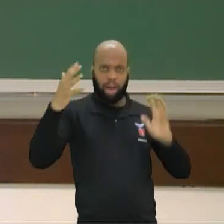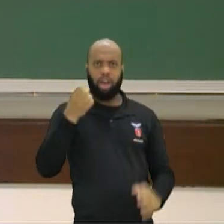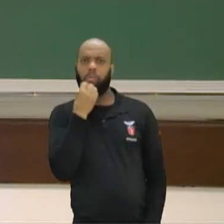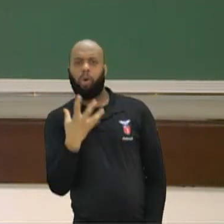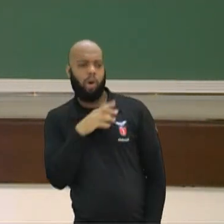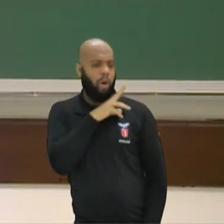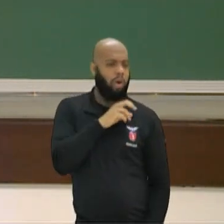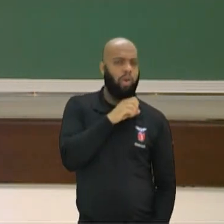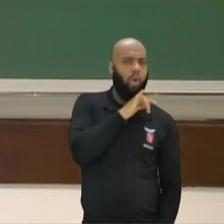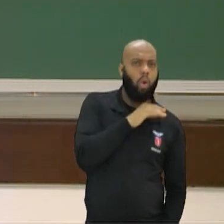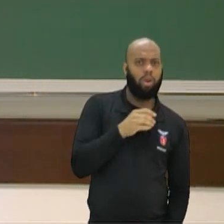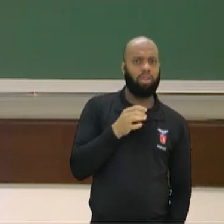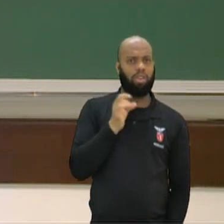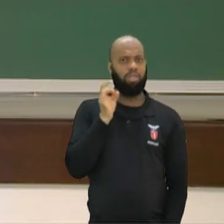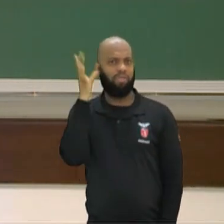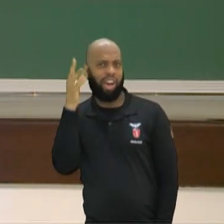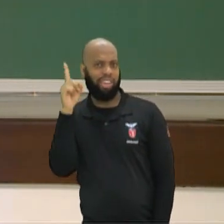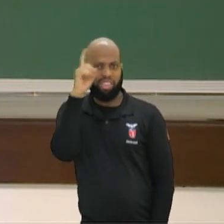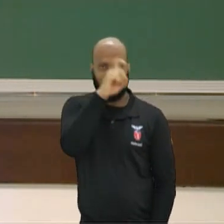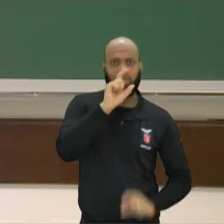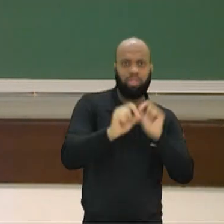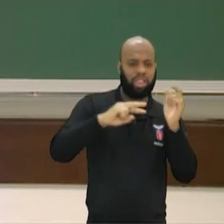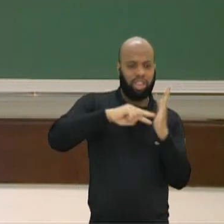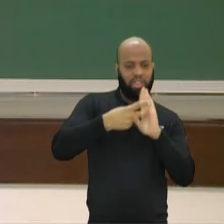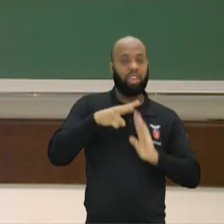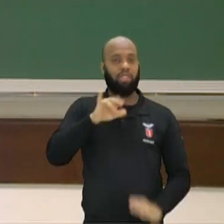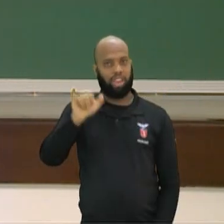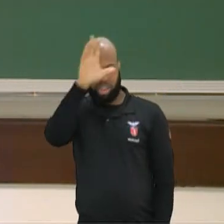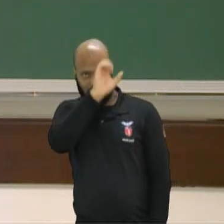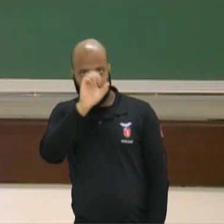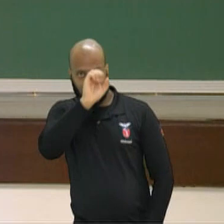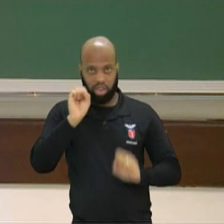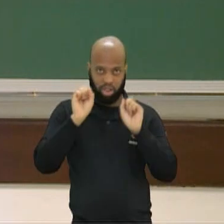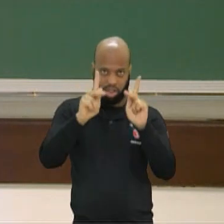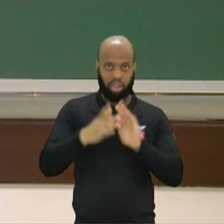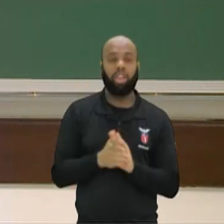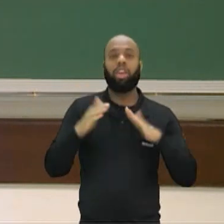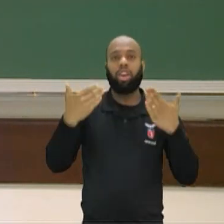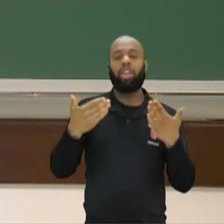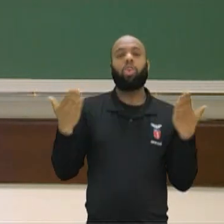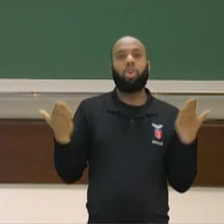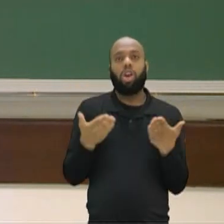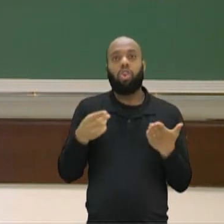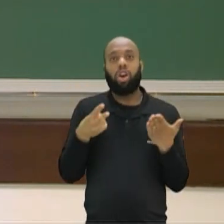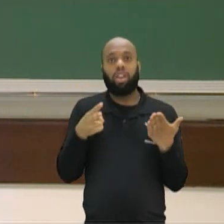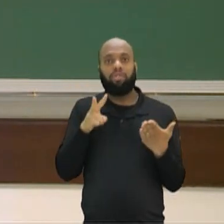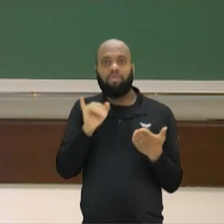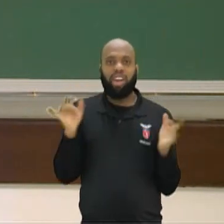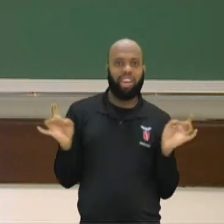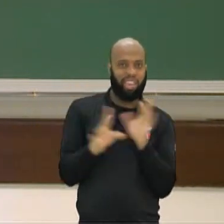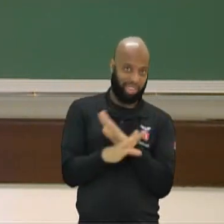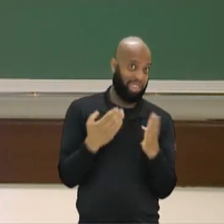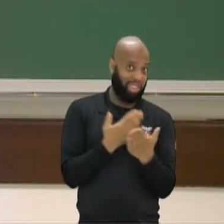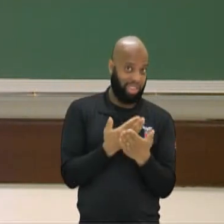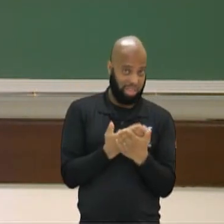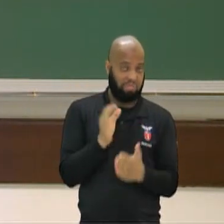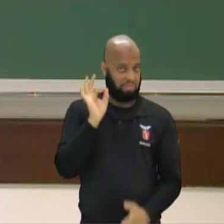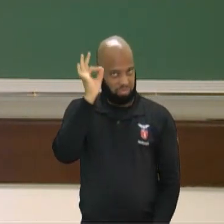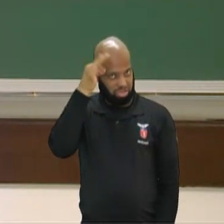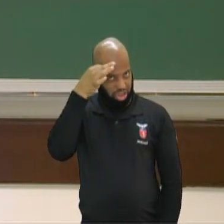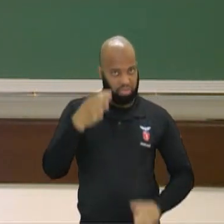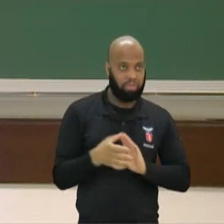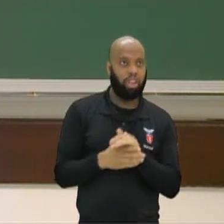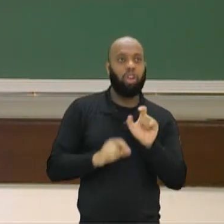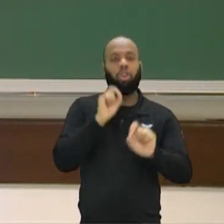ruim, de fácil, de difícil, é sinônimo de aprendizado, beleza? Então, pessoal, nós vamos encerrar a nossa aula, tá ok?